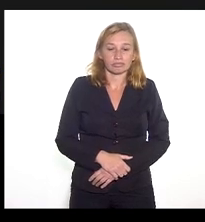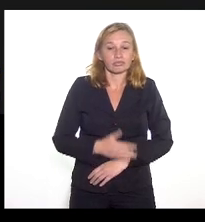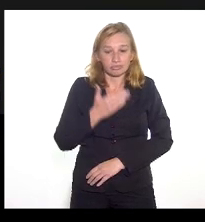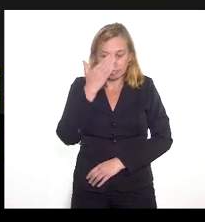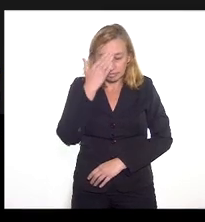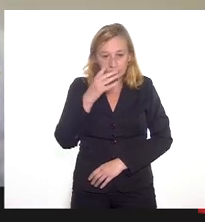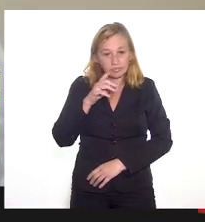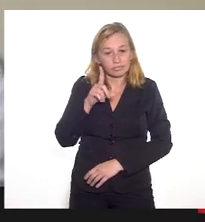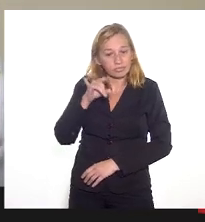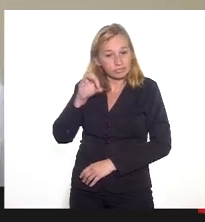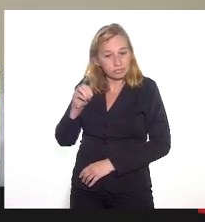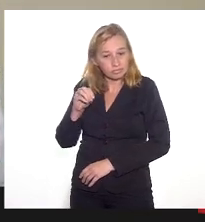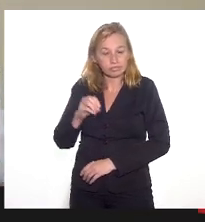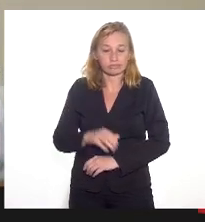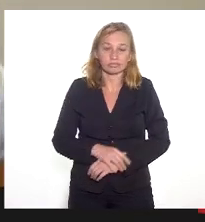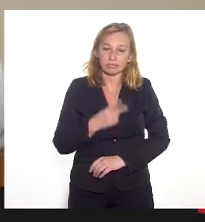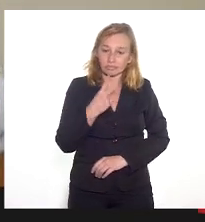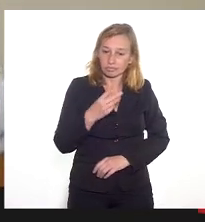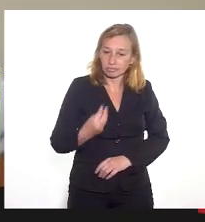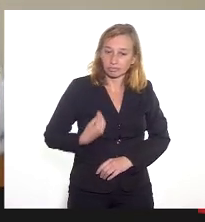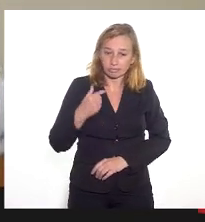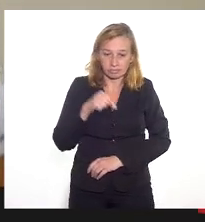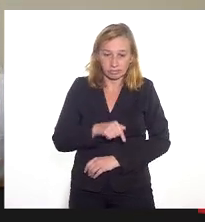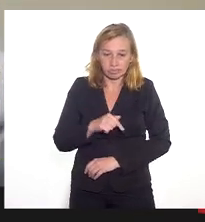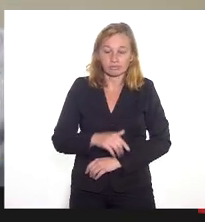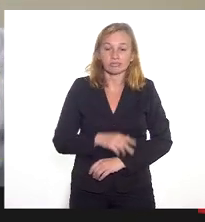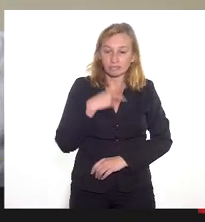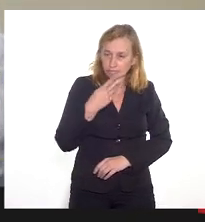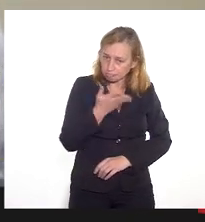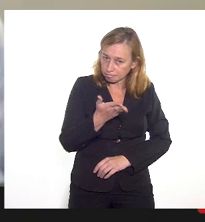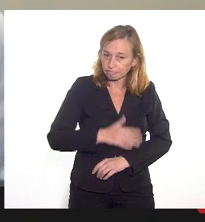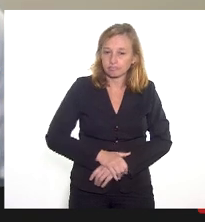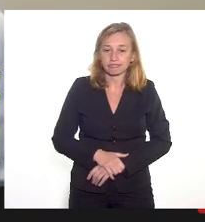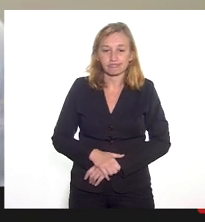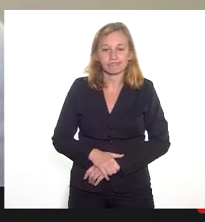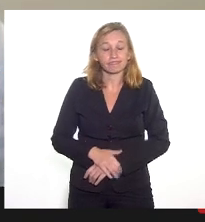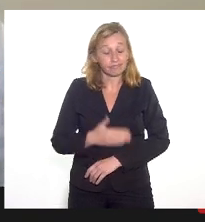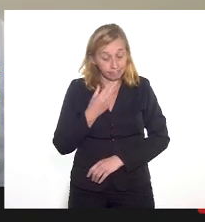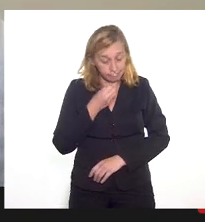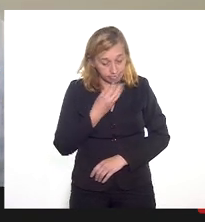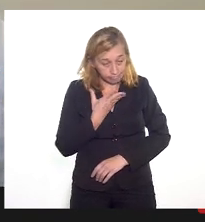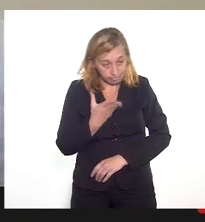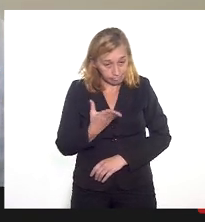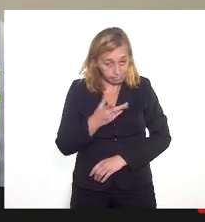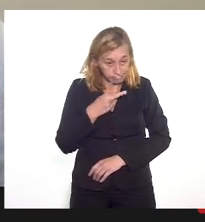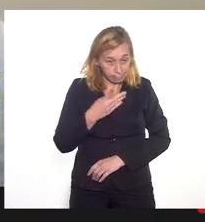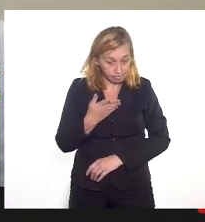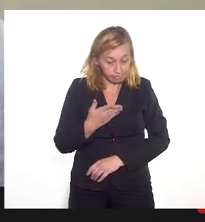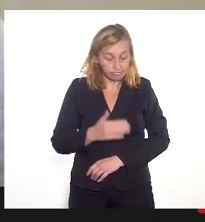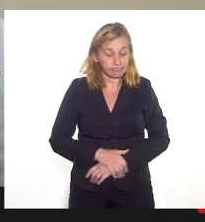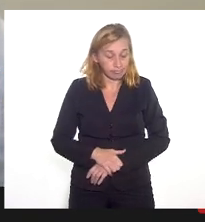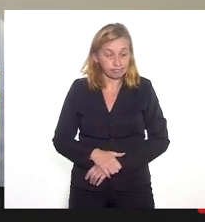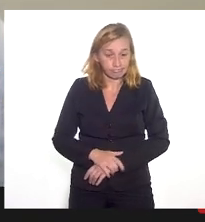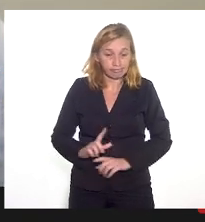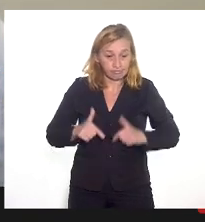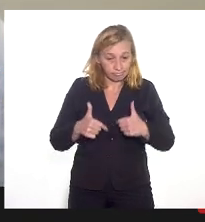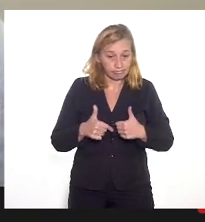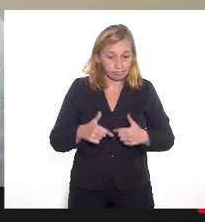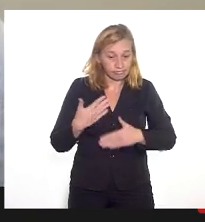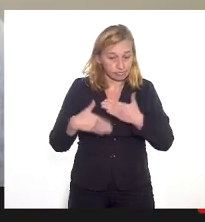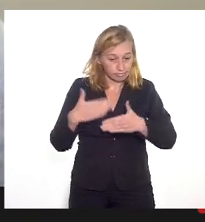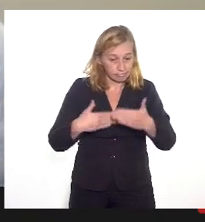Obrigado, Diedro Barros, por sua participação aqui, suas contribuições. Muito relevante contarmos com você nesse ato de fundação e ao longo